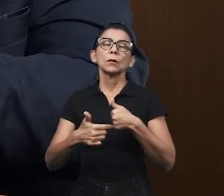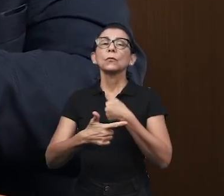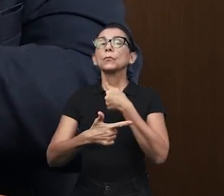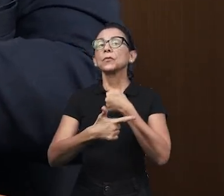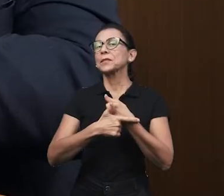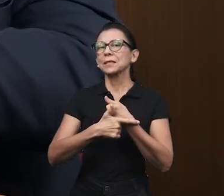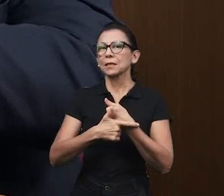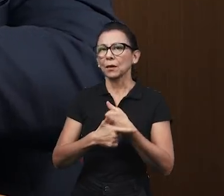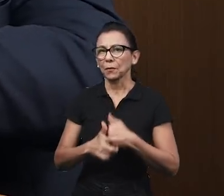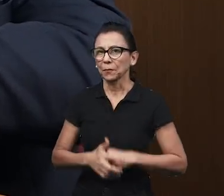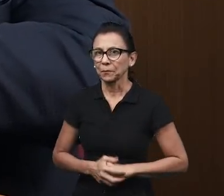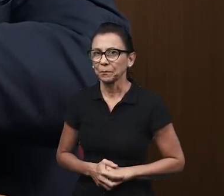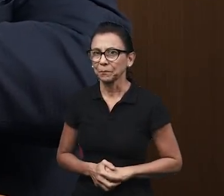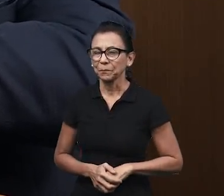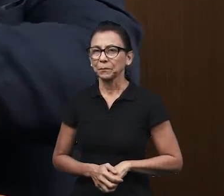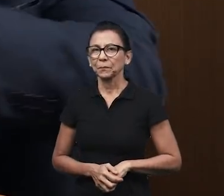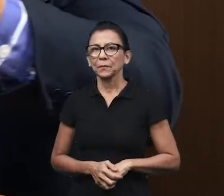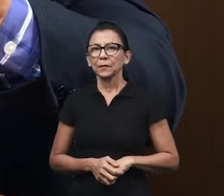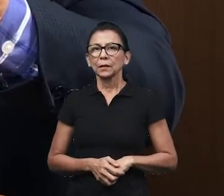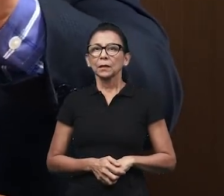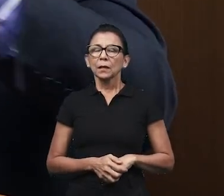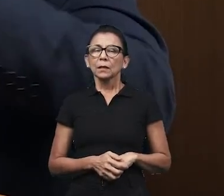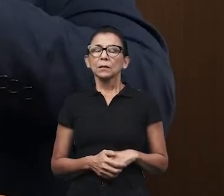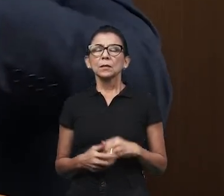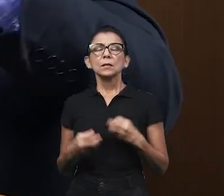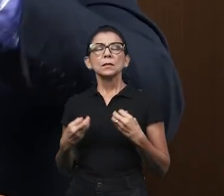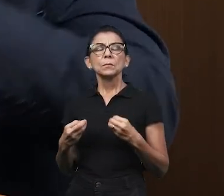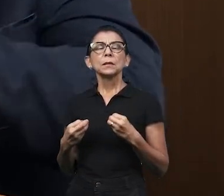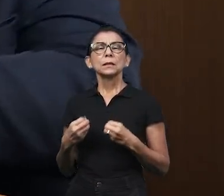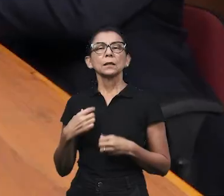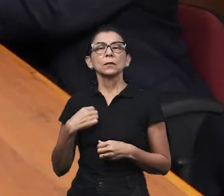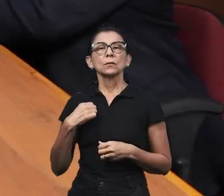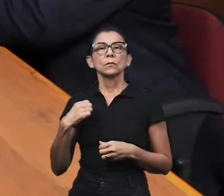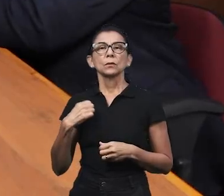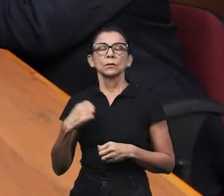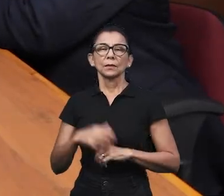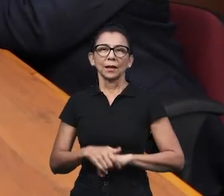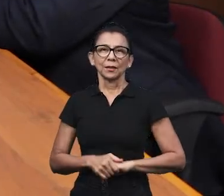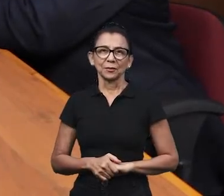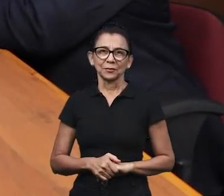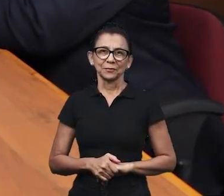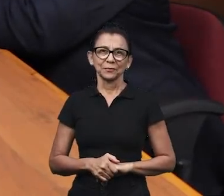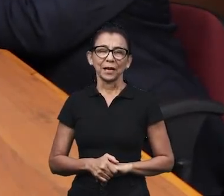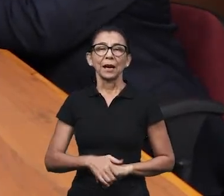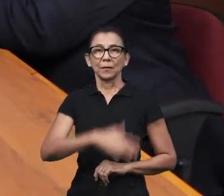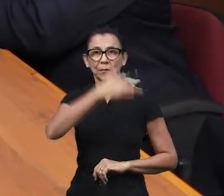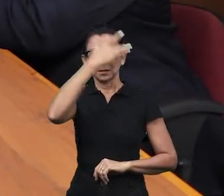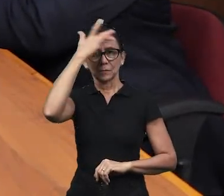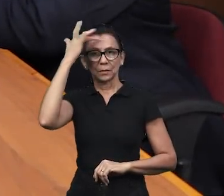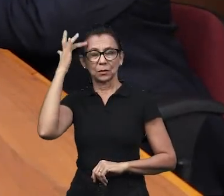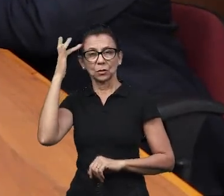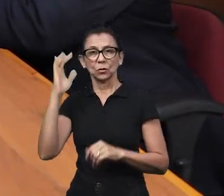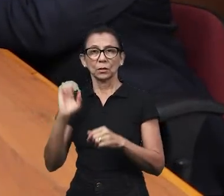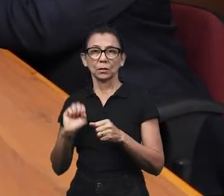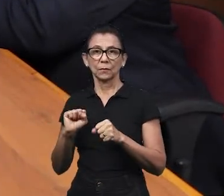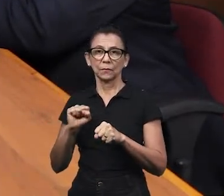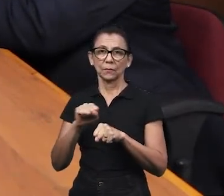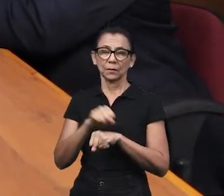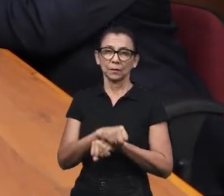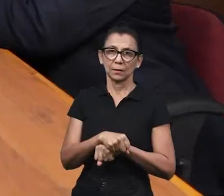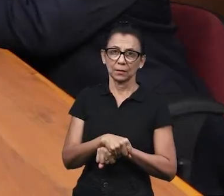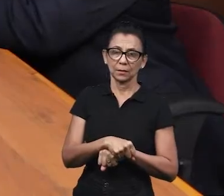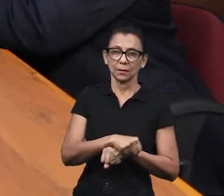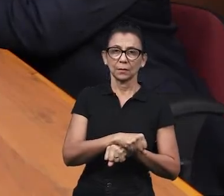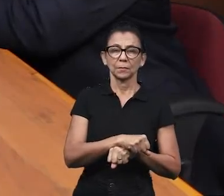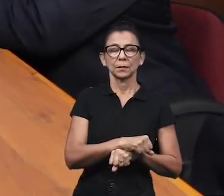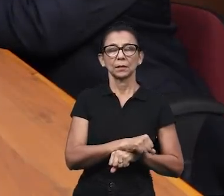aqui, ele venha, receba a bênção e nada atrapalhe a bênção dele e ele volte para casa. É isso aí. Né? O voluntário, ele está...